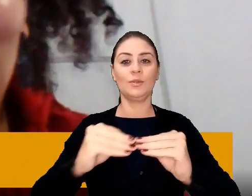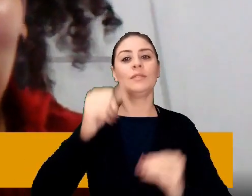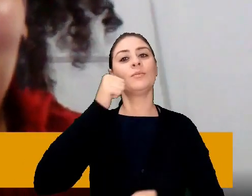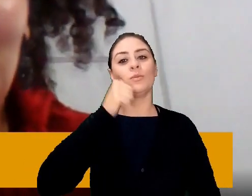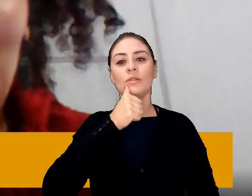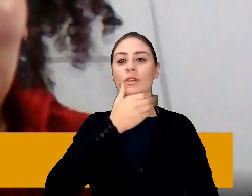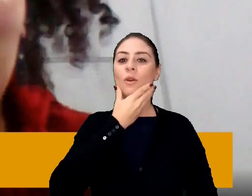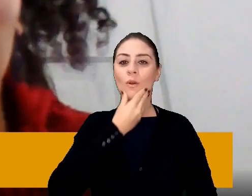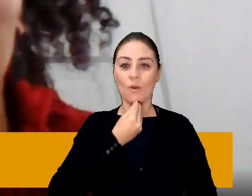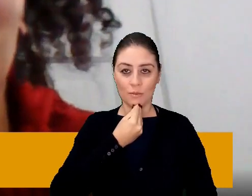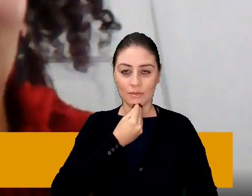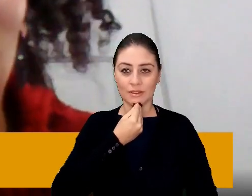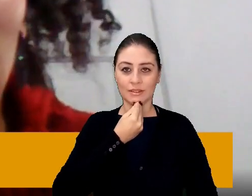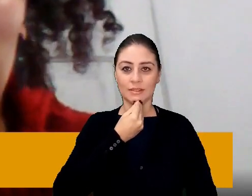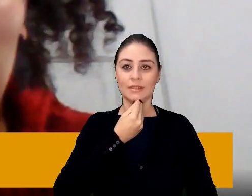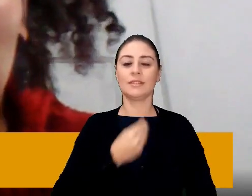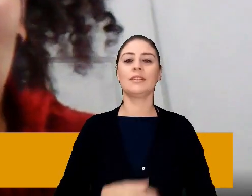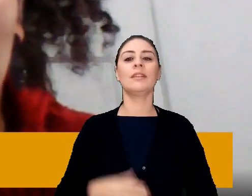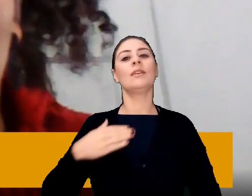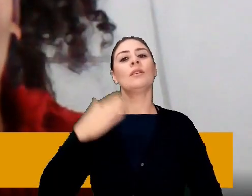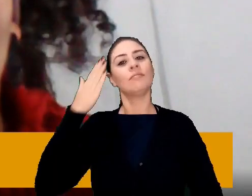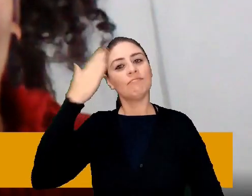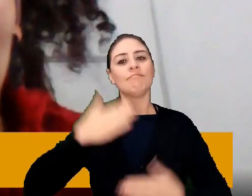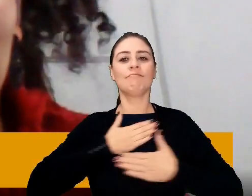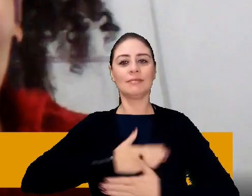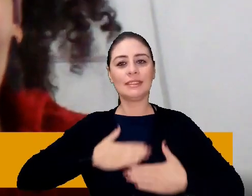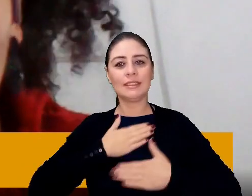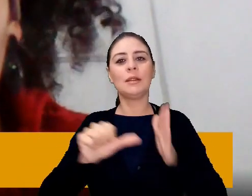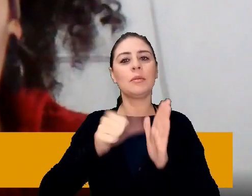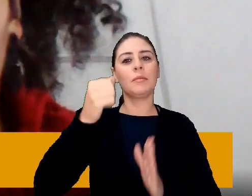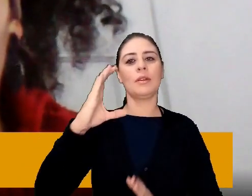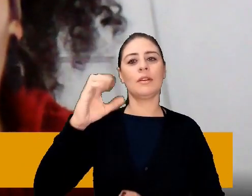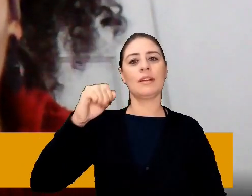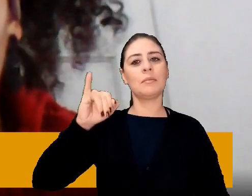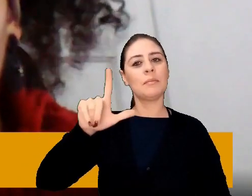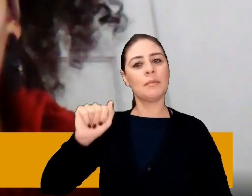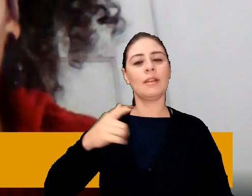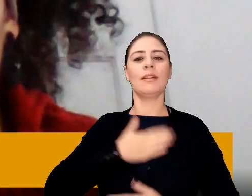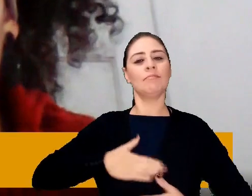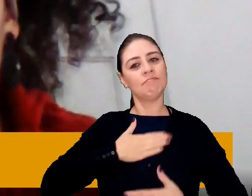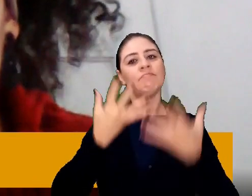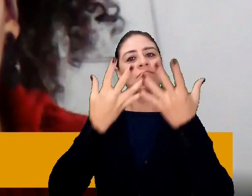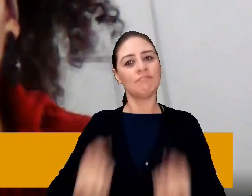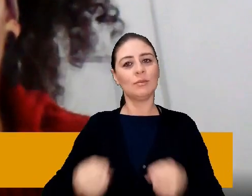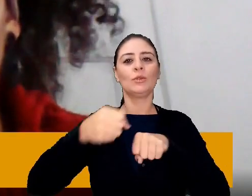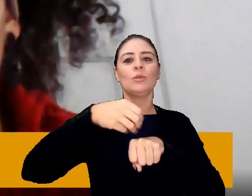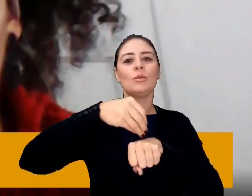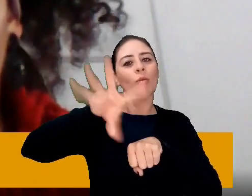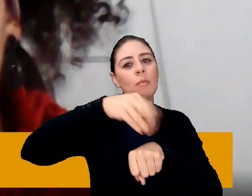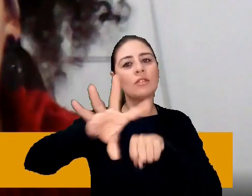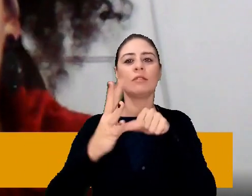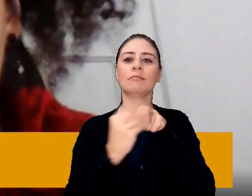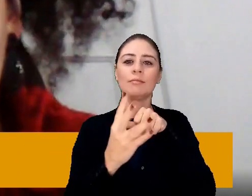Olá a todos, a todas, a todes. Agradecer, em primeiro lugar, a Camila por se disponibilizar e